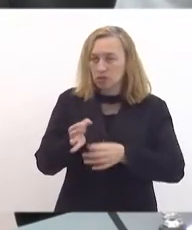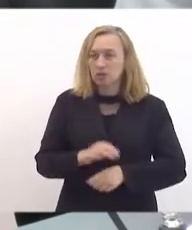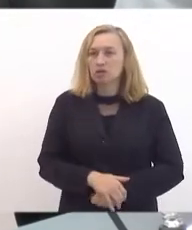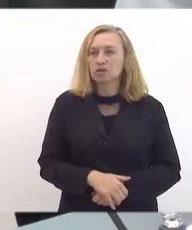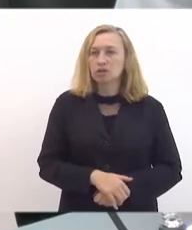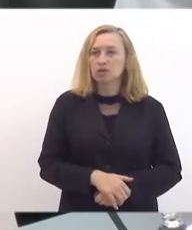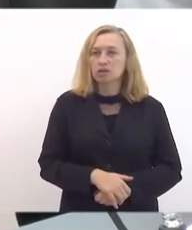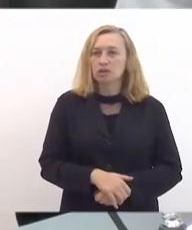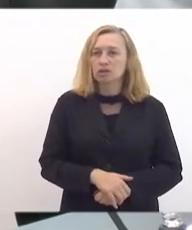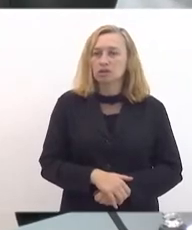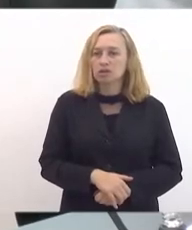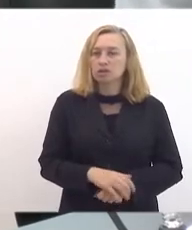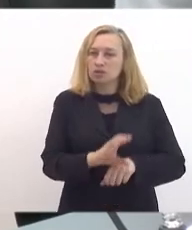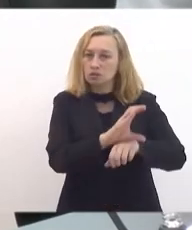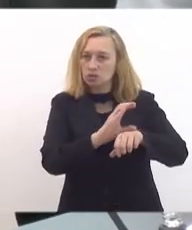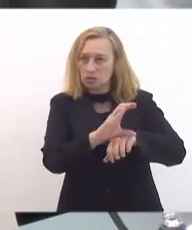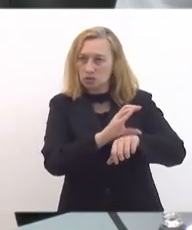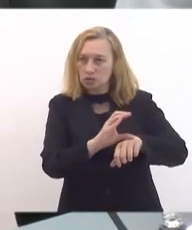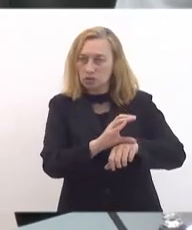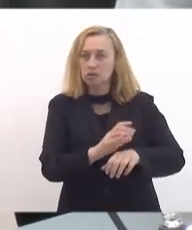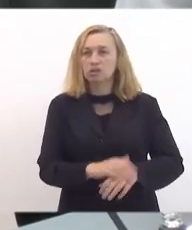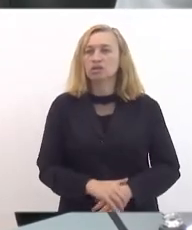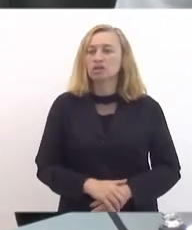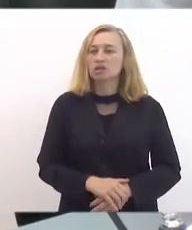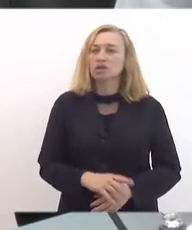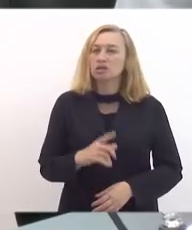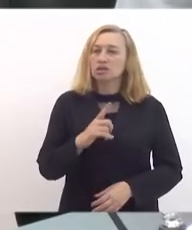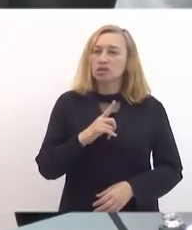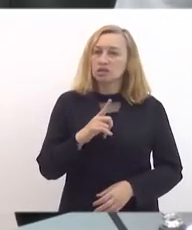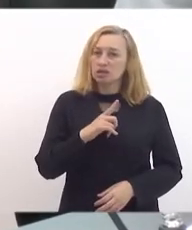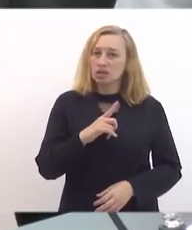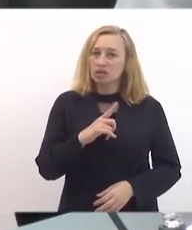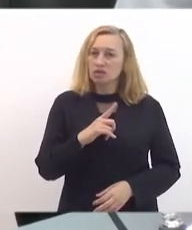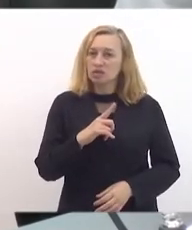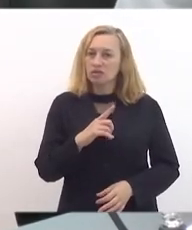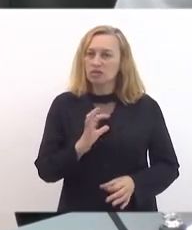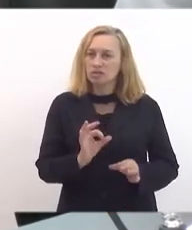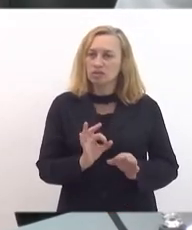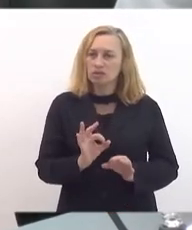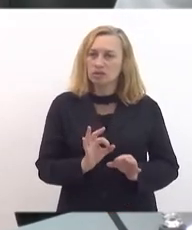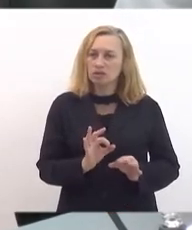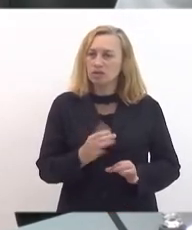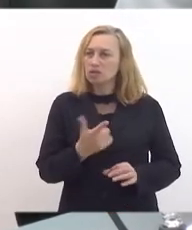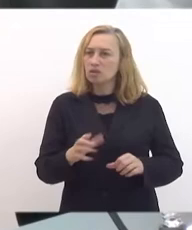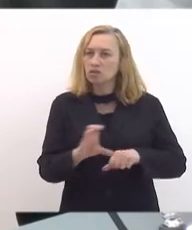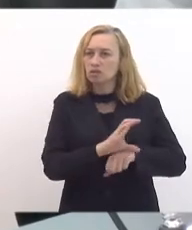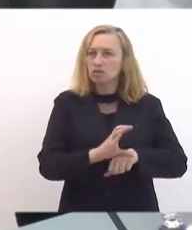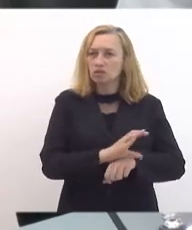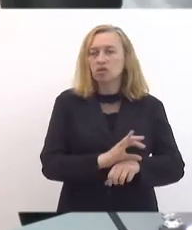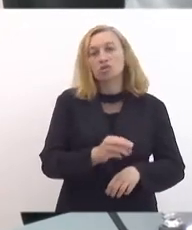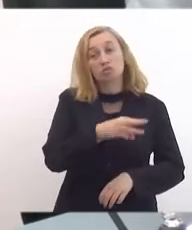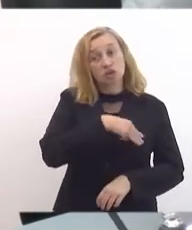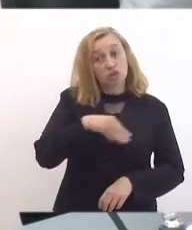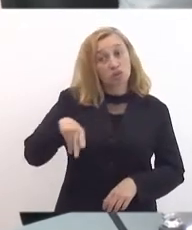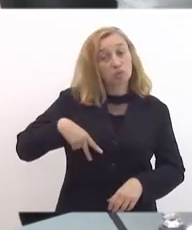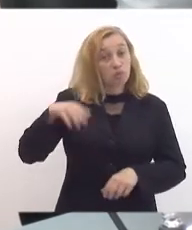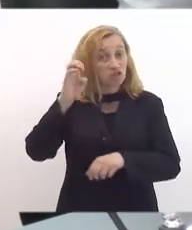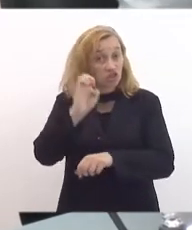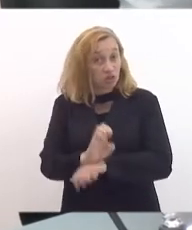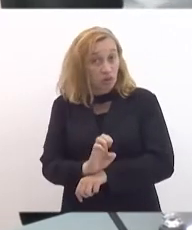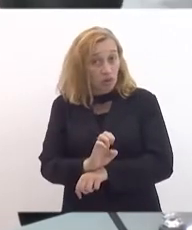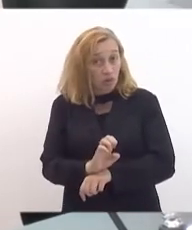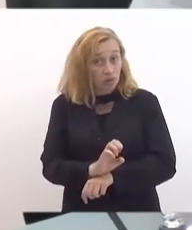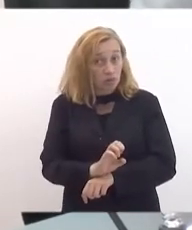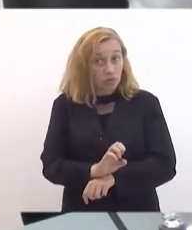porque houve uma ação direta de inconstitucionalidade muito bem feita do ministério público estadual